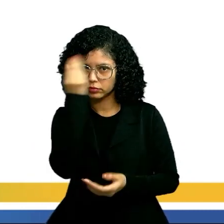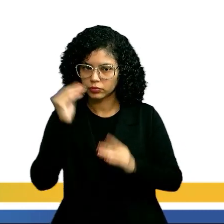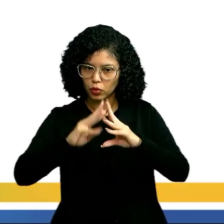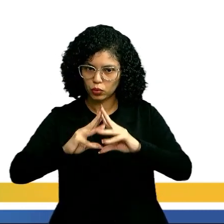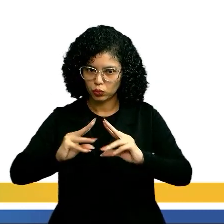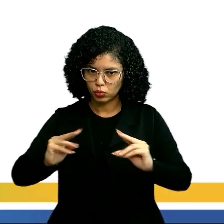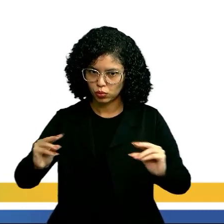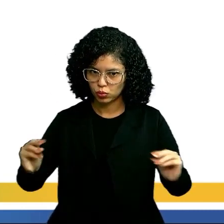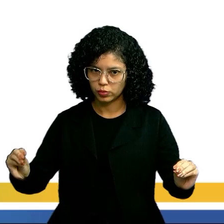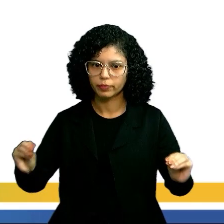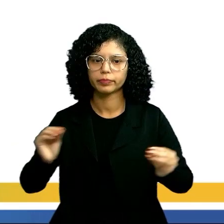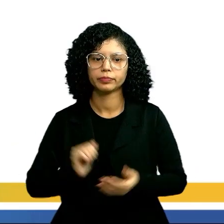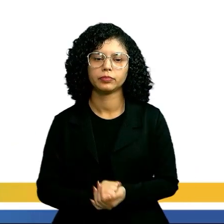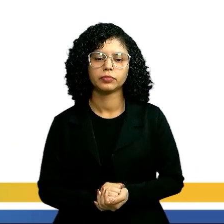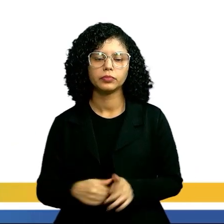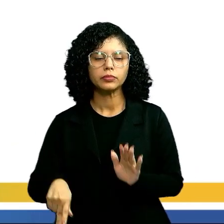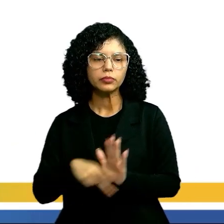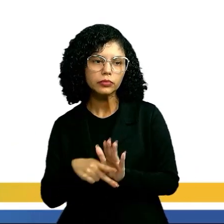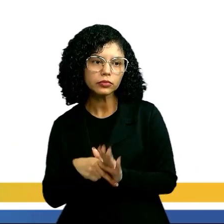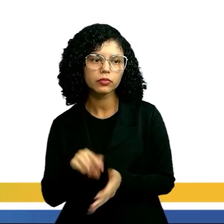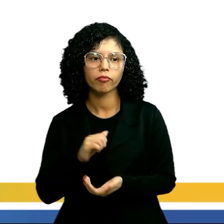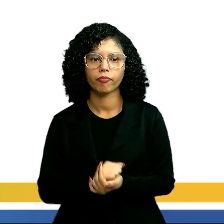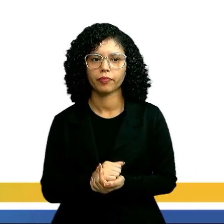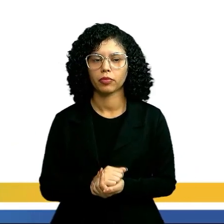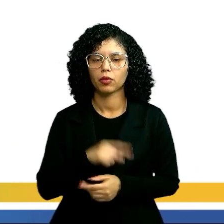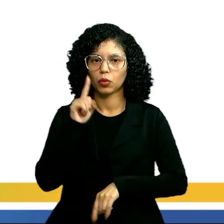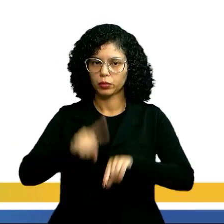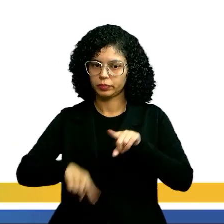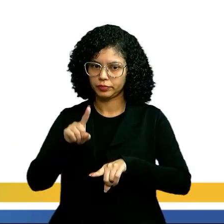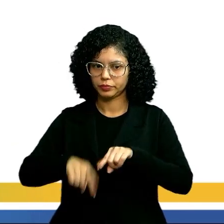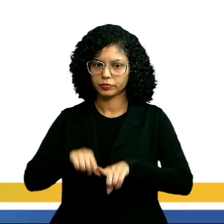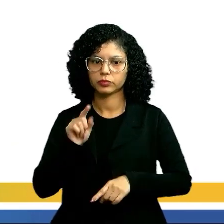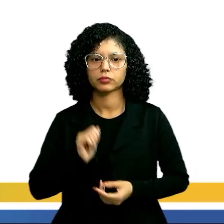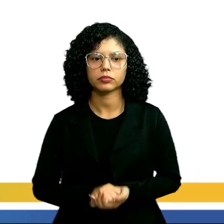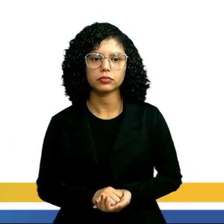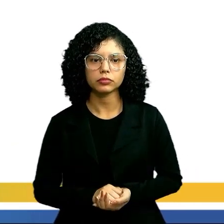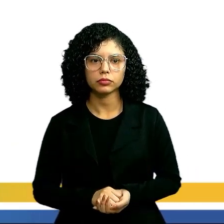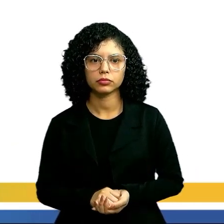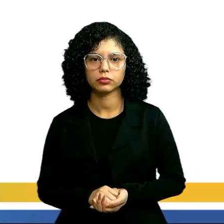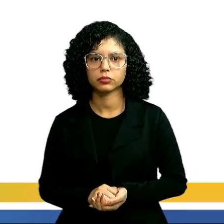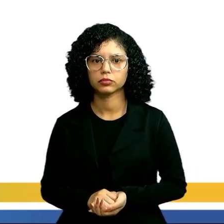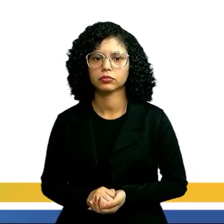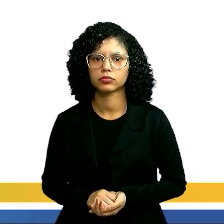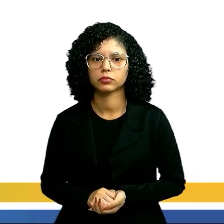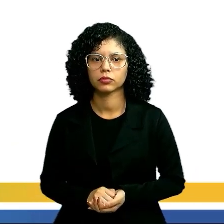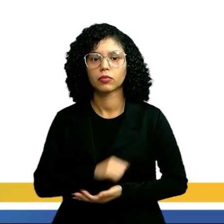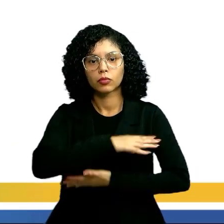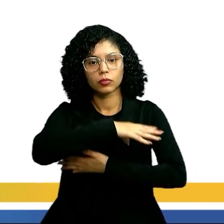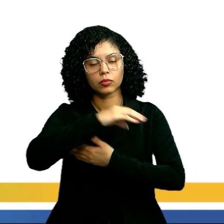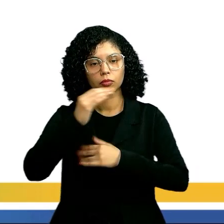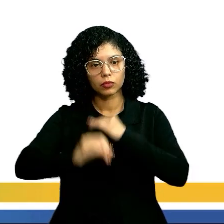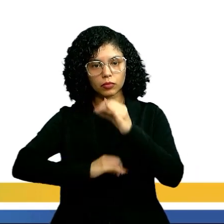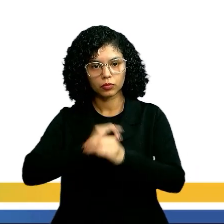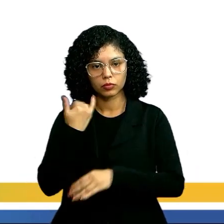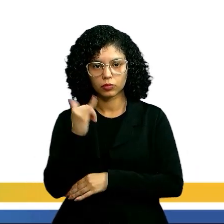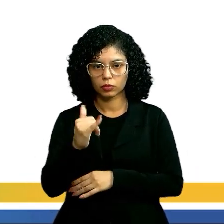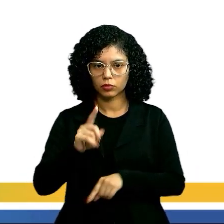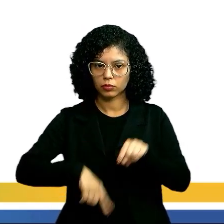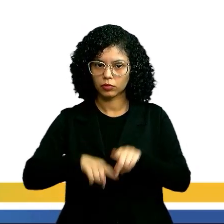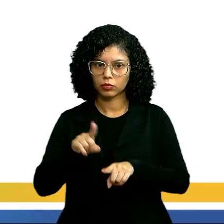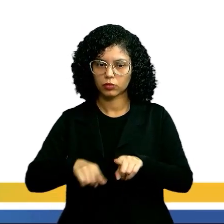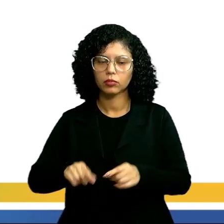dos decompositores. São eles que reciclam a matéria. Para que um fluxo de energia e matéria